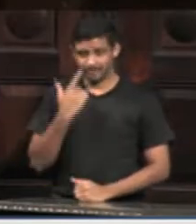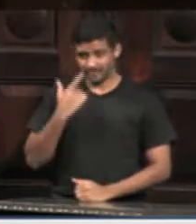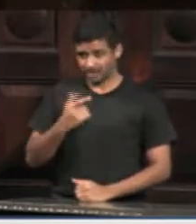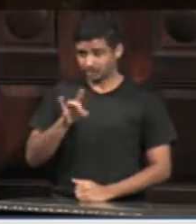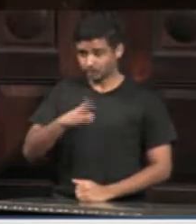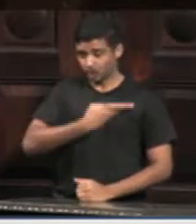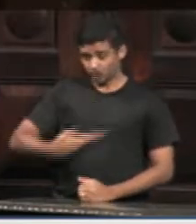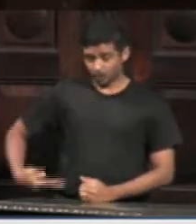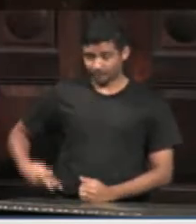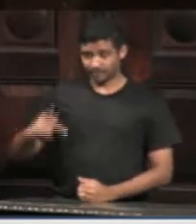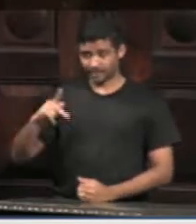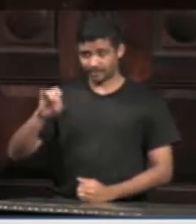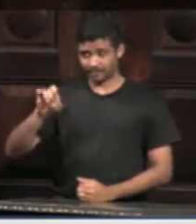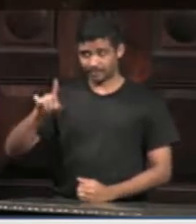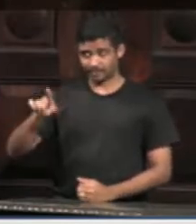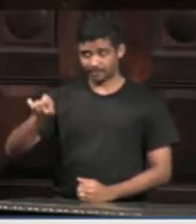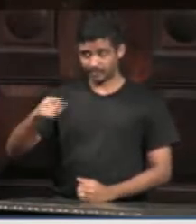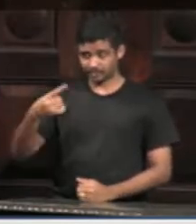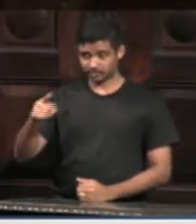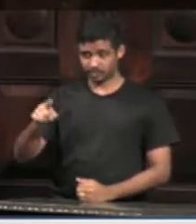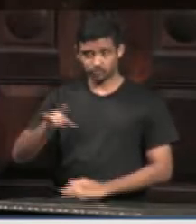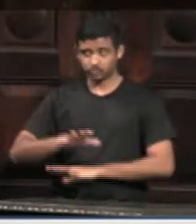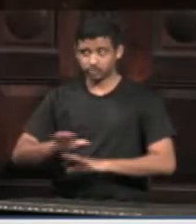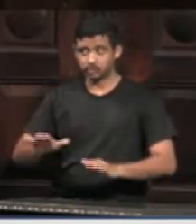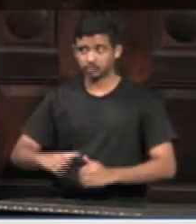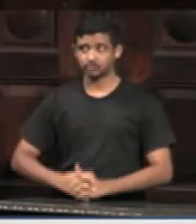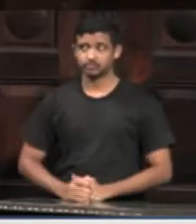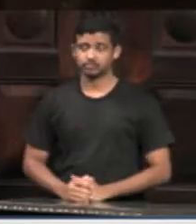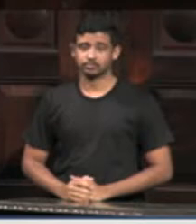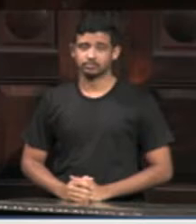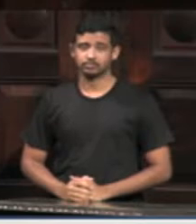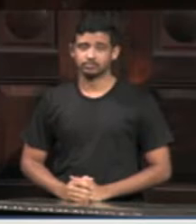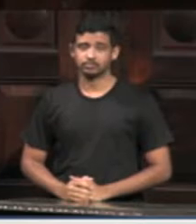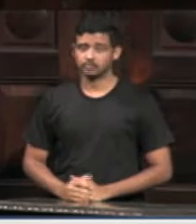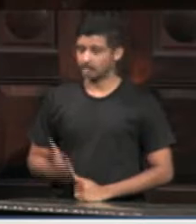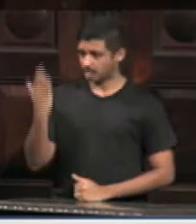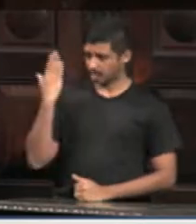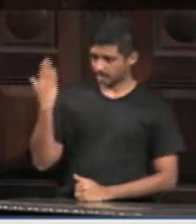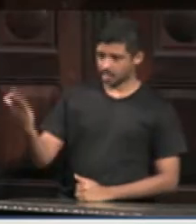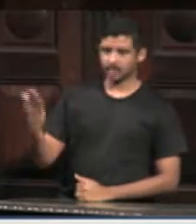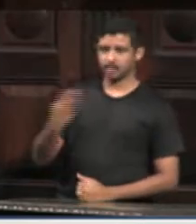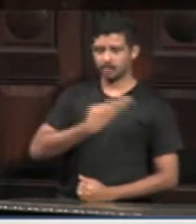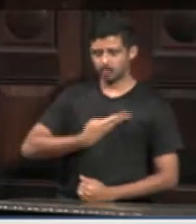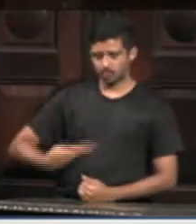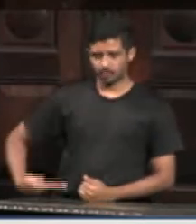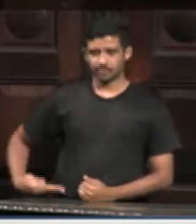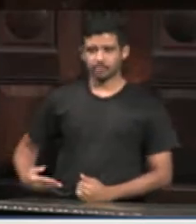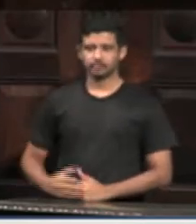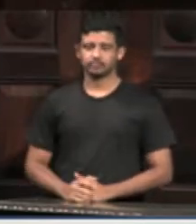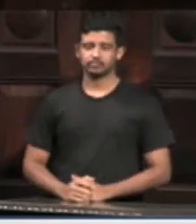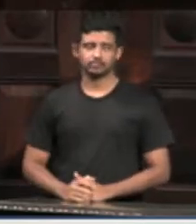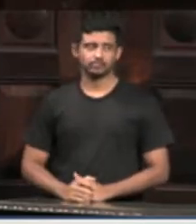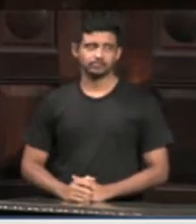Pezão, novembro e dezembro, que o governador